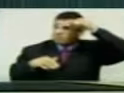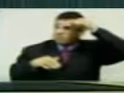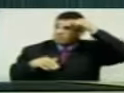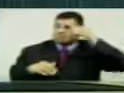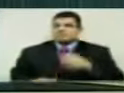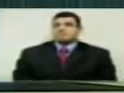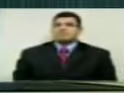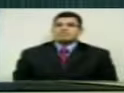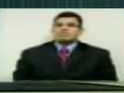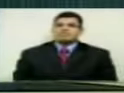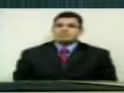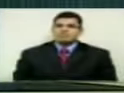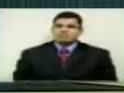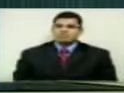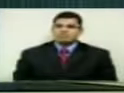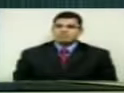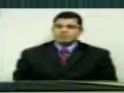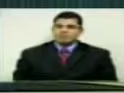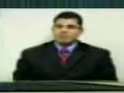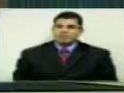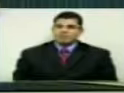Amazonas.